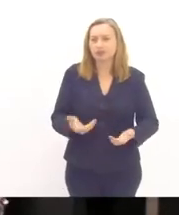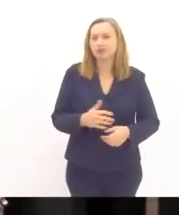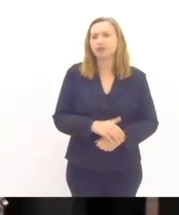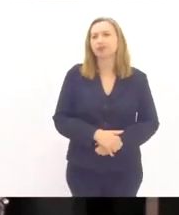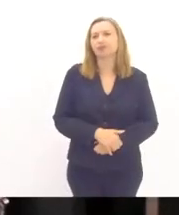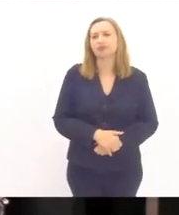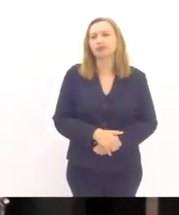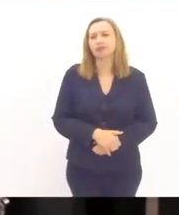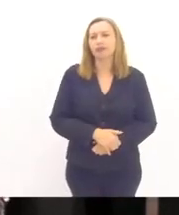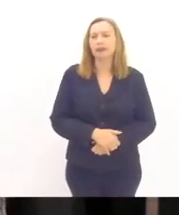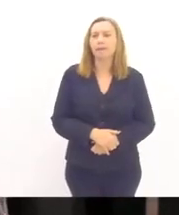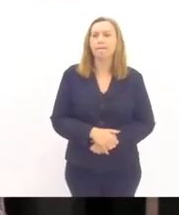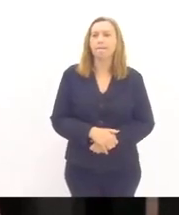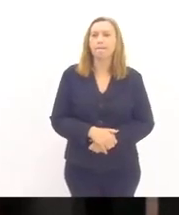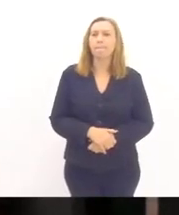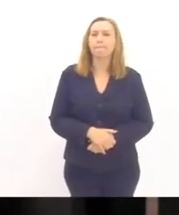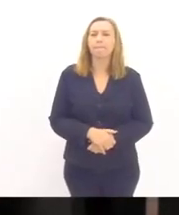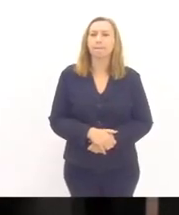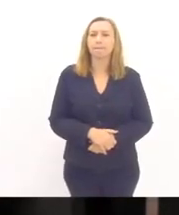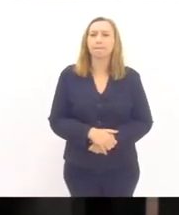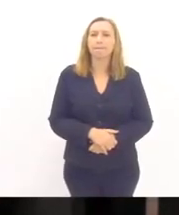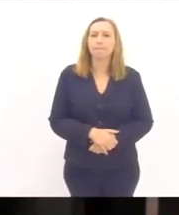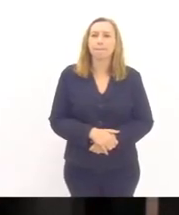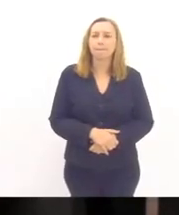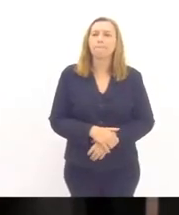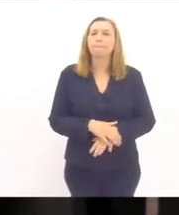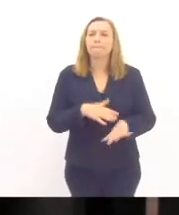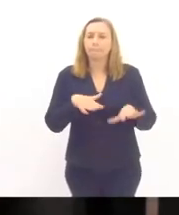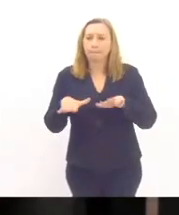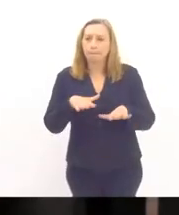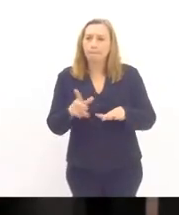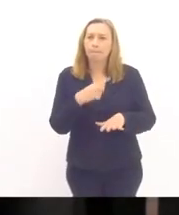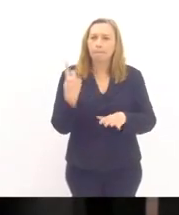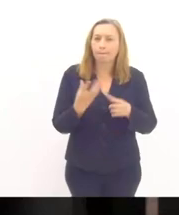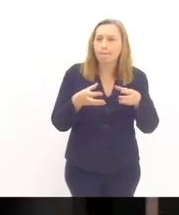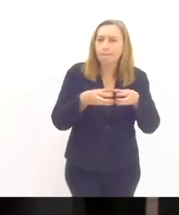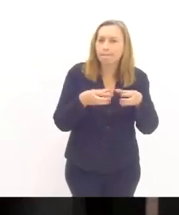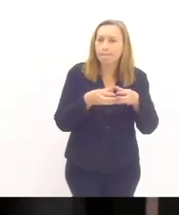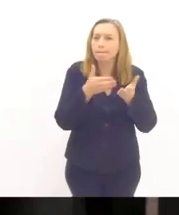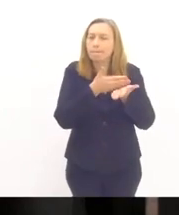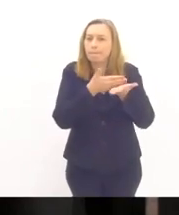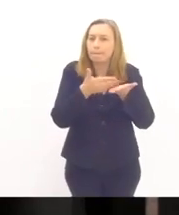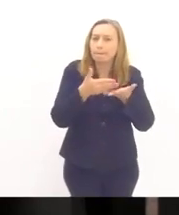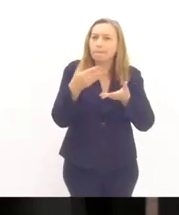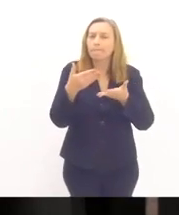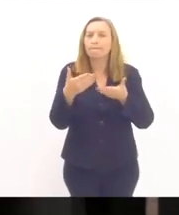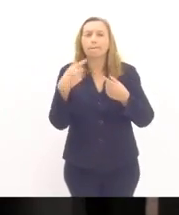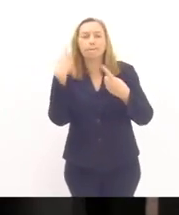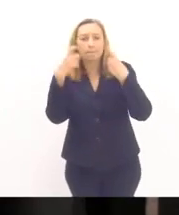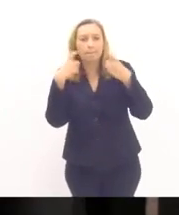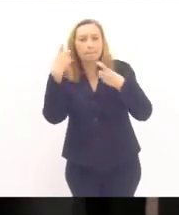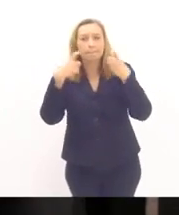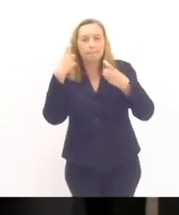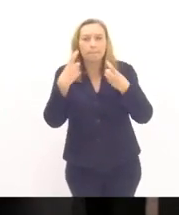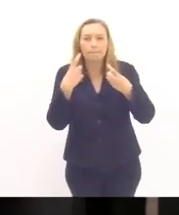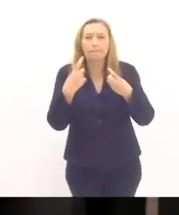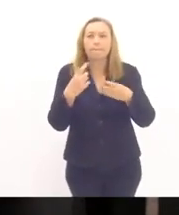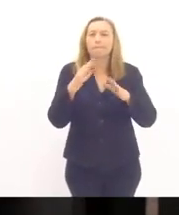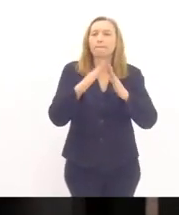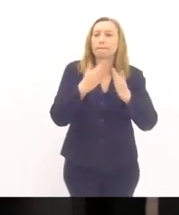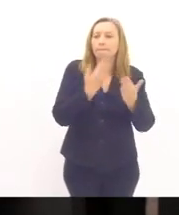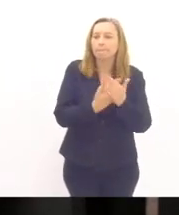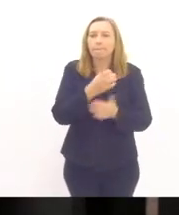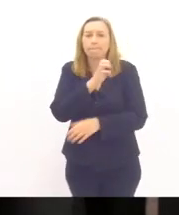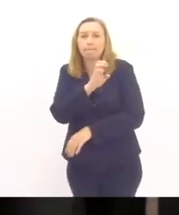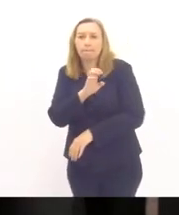algo maior aqui. E o movimento do nosso grupo iniciou-se com essa preocupação da escola pública